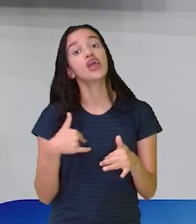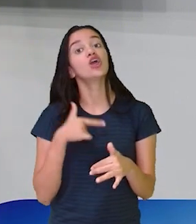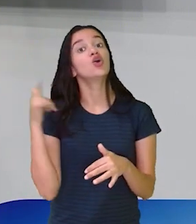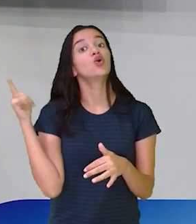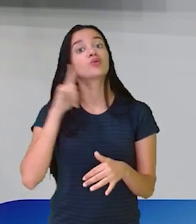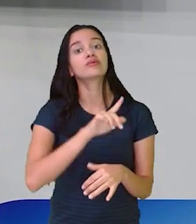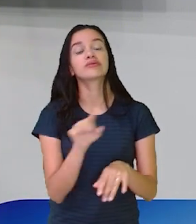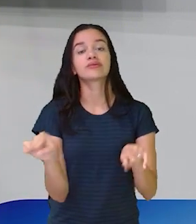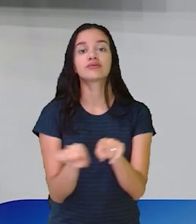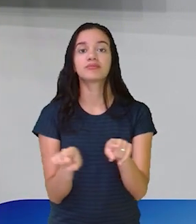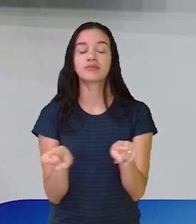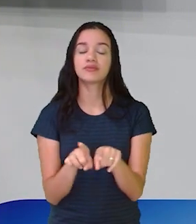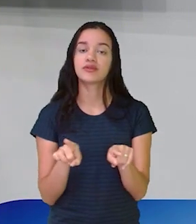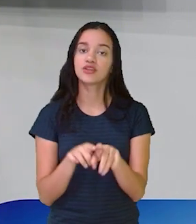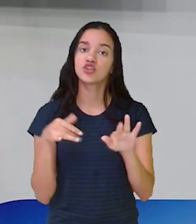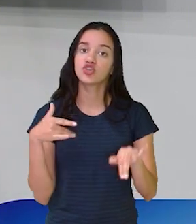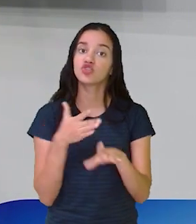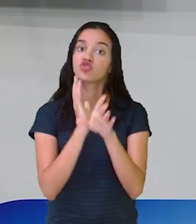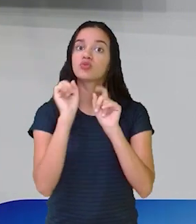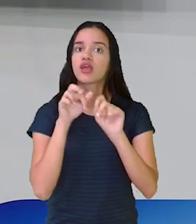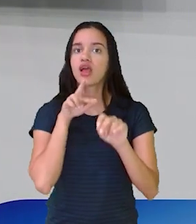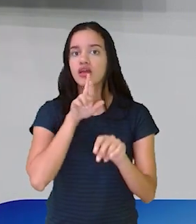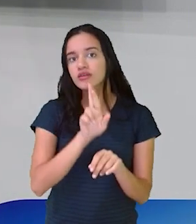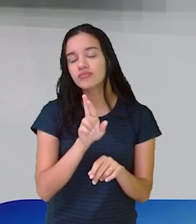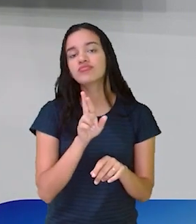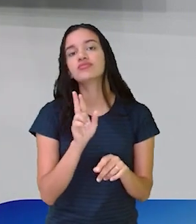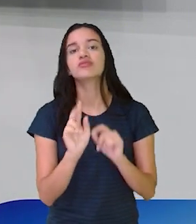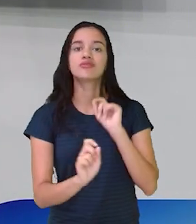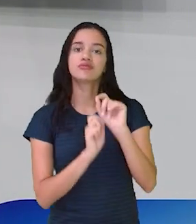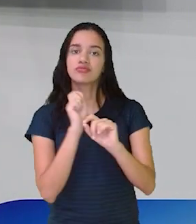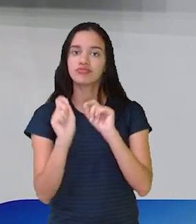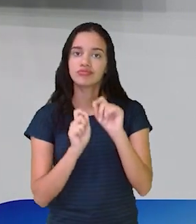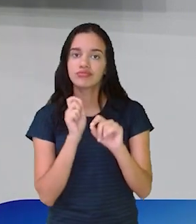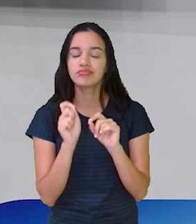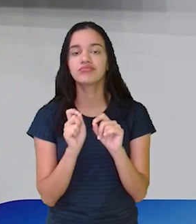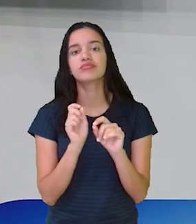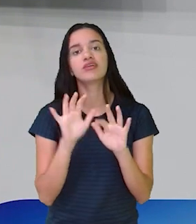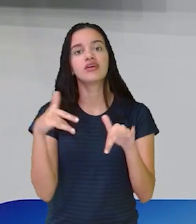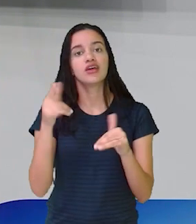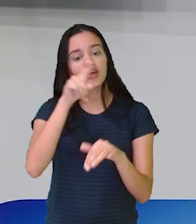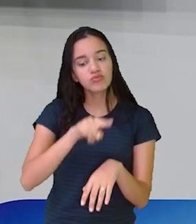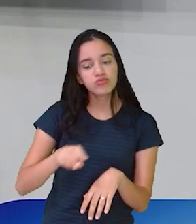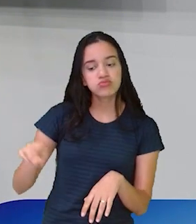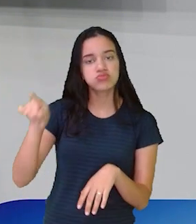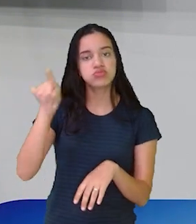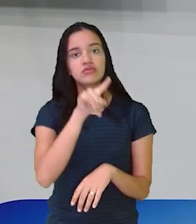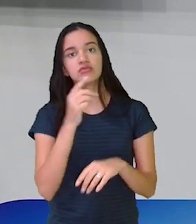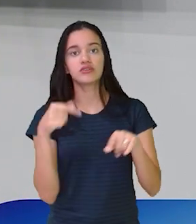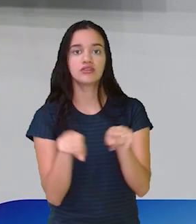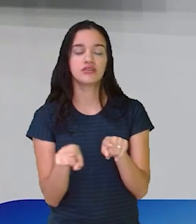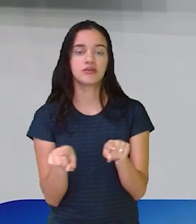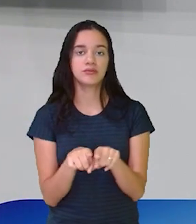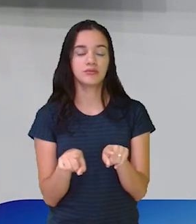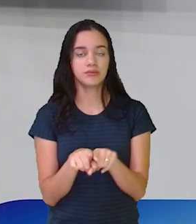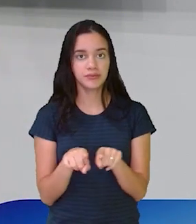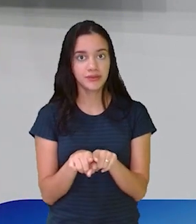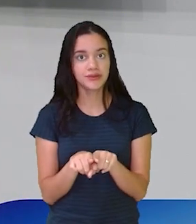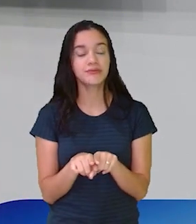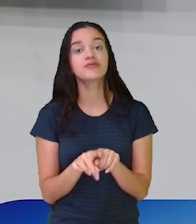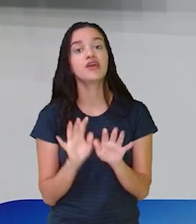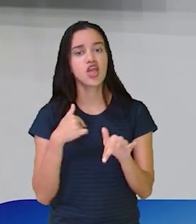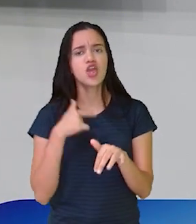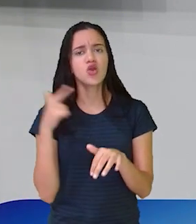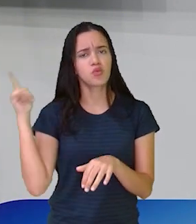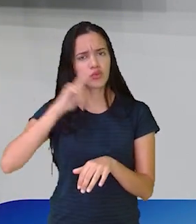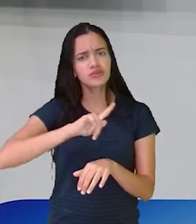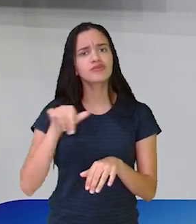consigo também descobrir a partir de um corpo redondo, né, de um sólido arredondado, eu